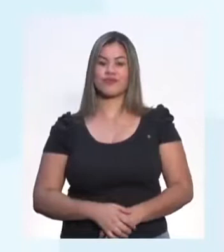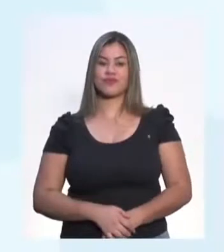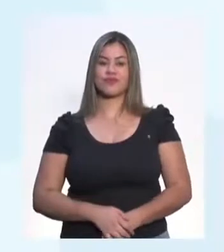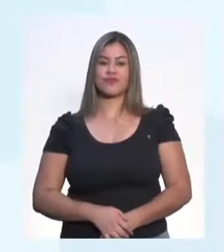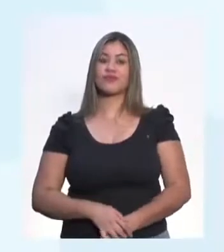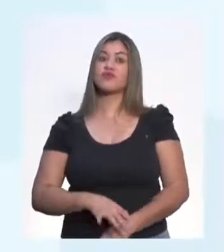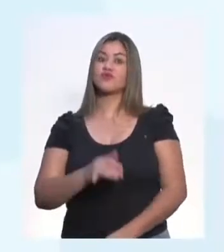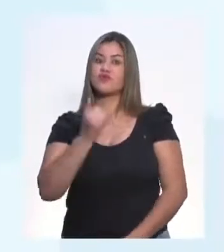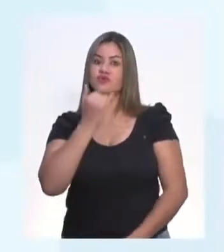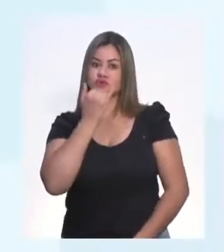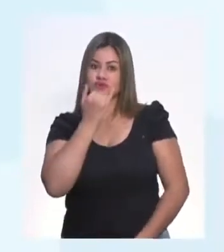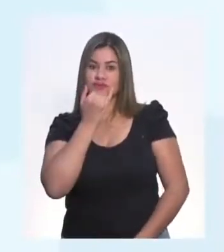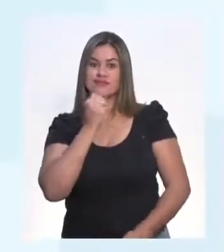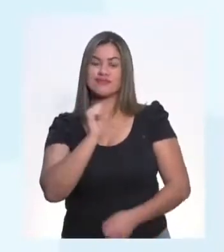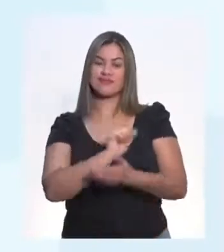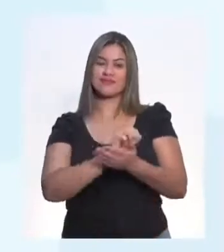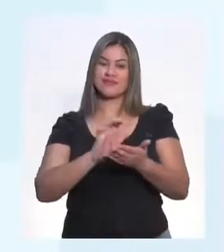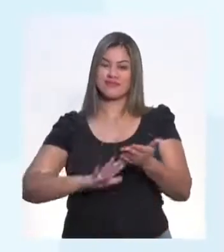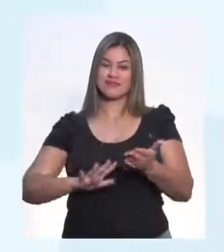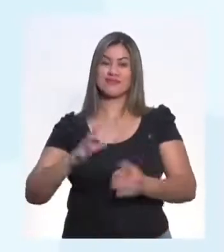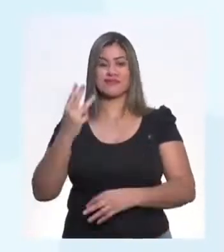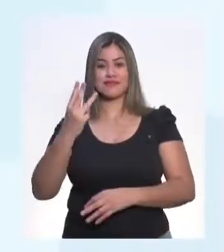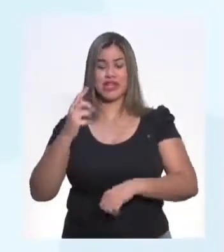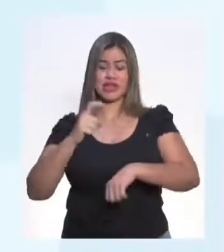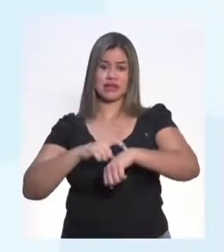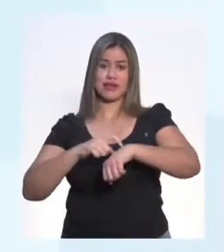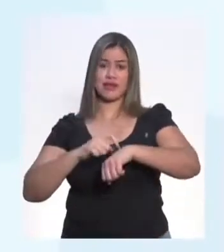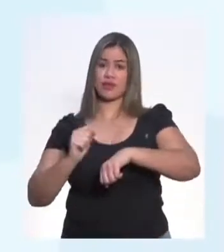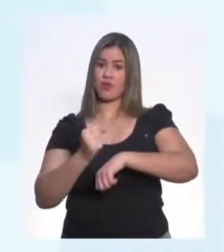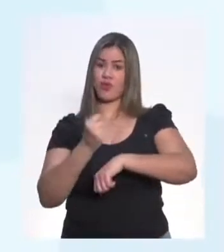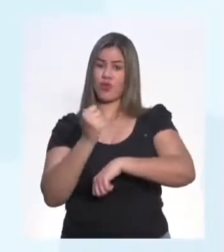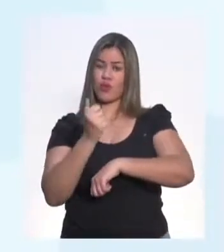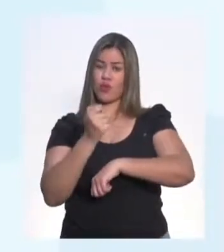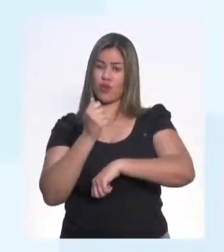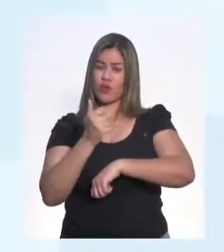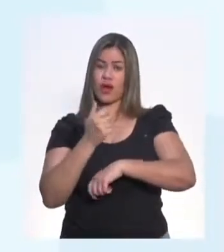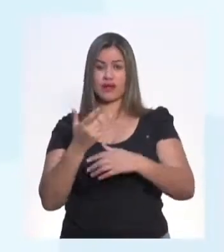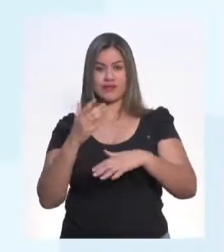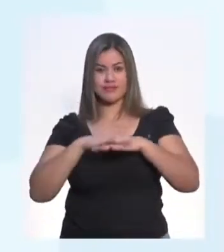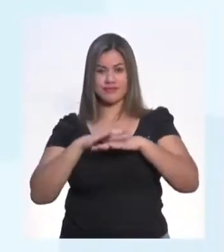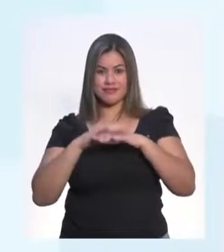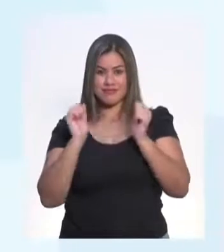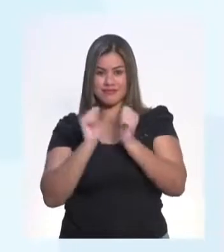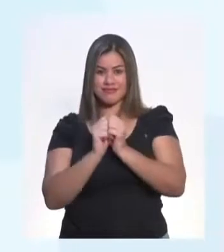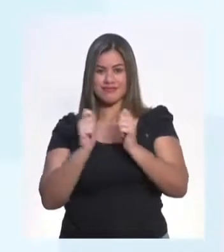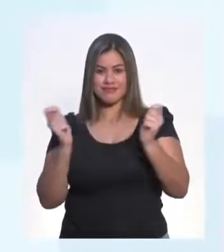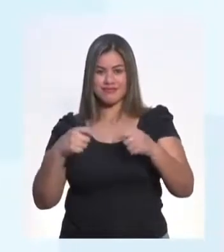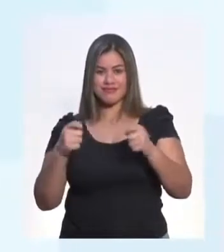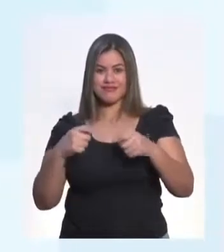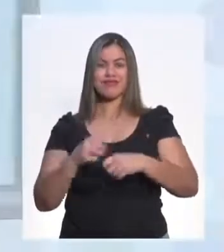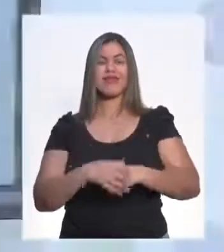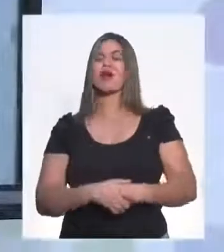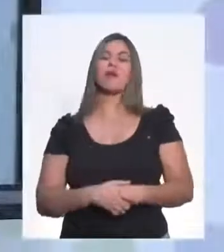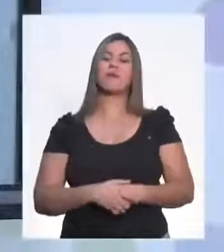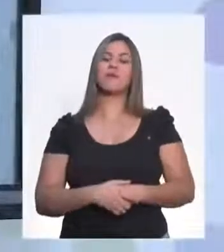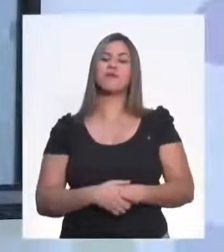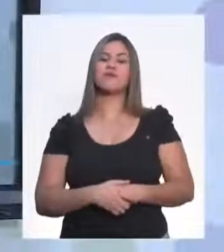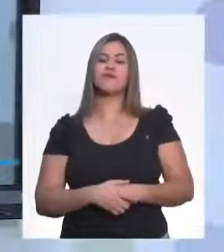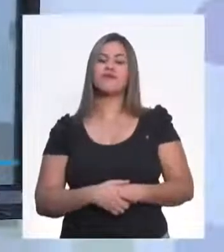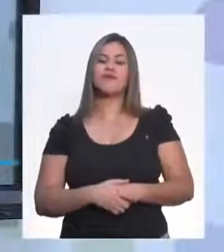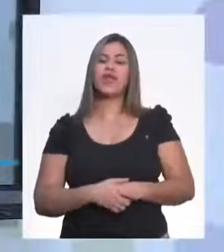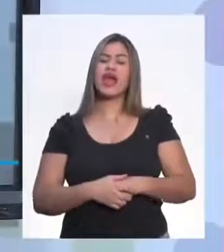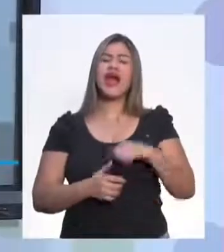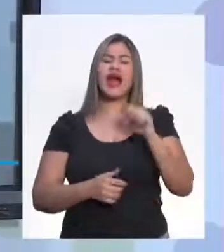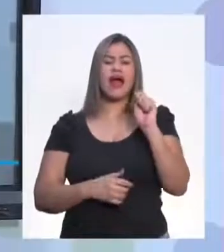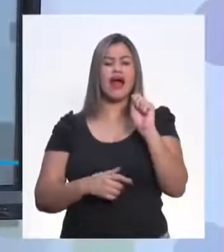Atividade 3. Nossa aula está terminando, então vamos fazer juntos? Então vamos lá. Como que a gente lê a letra